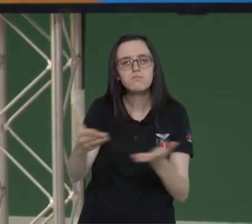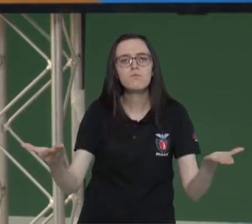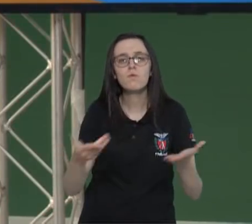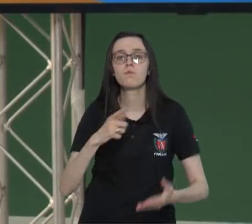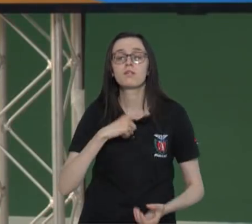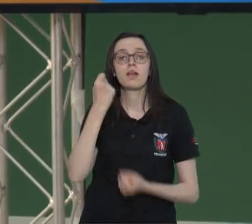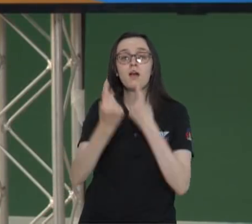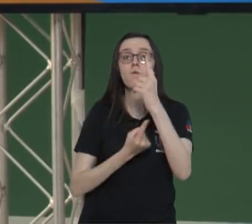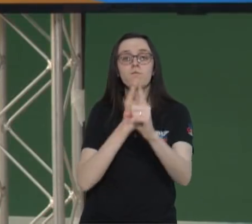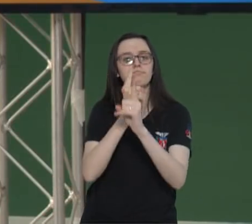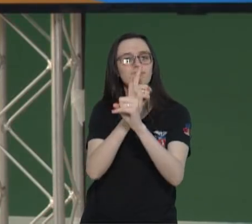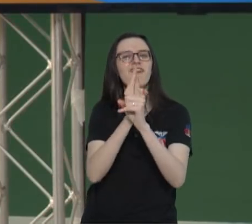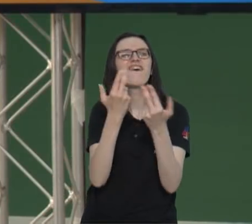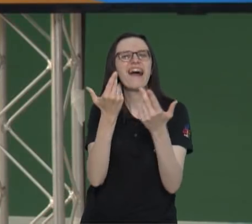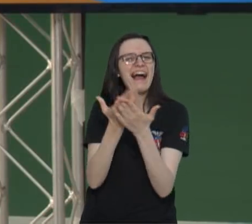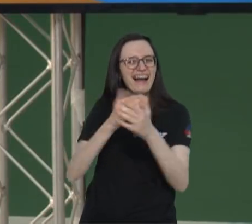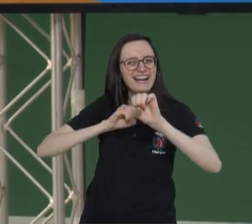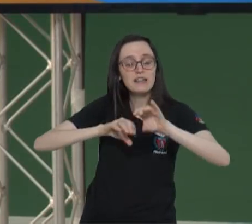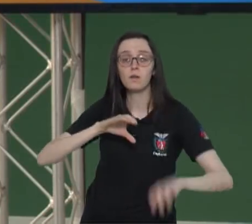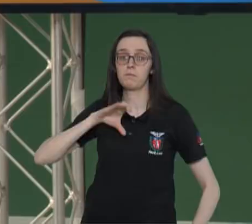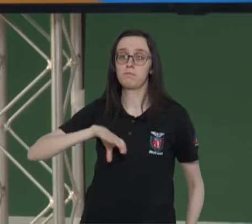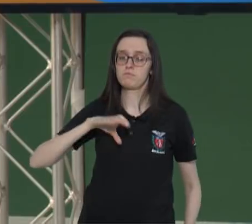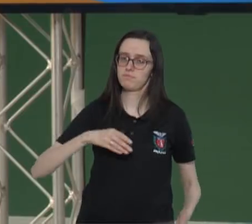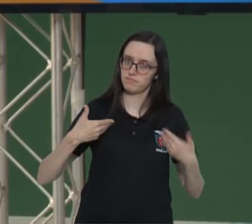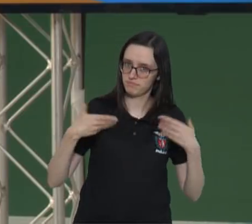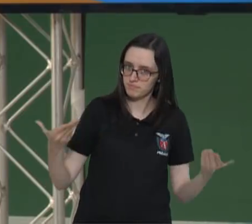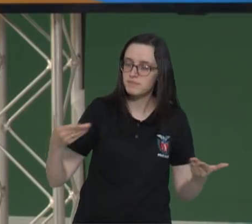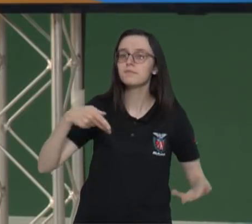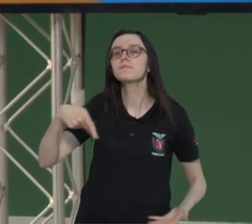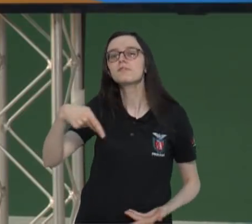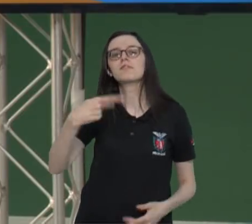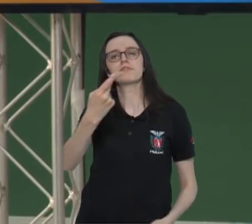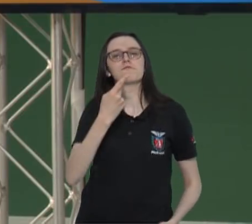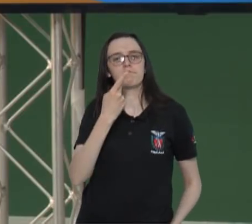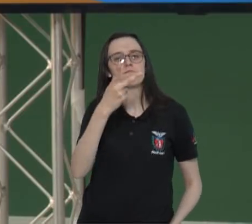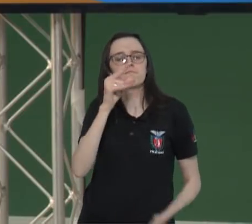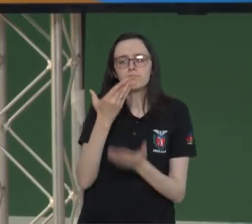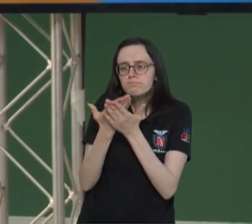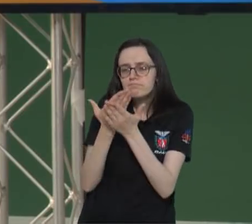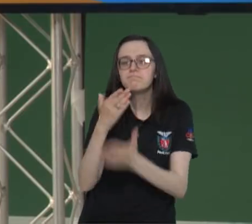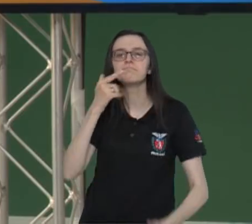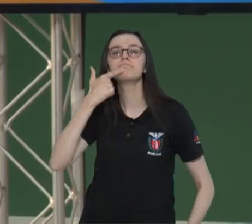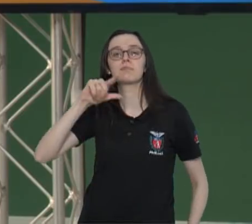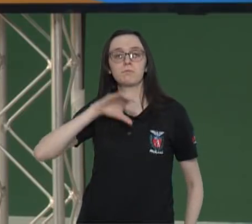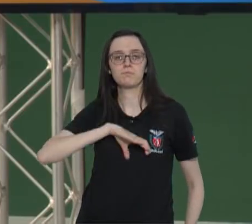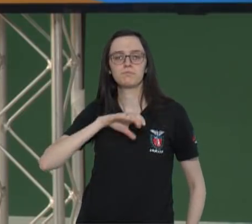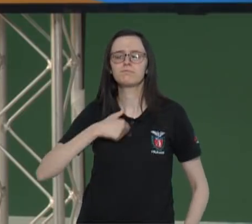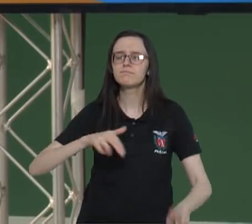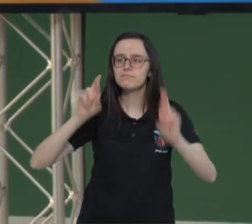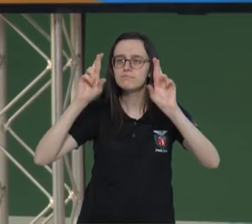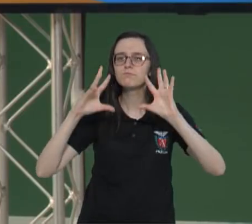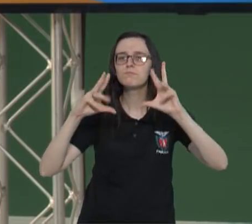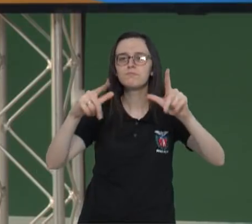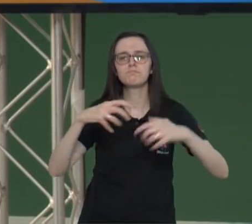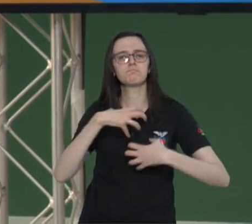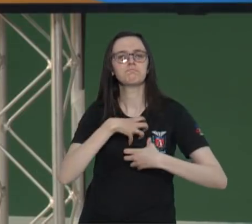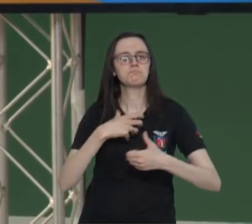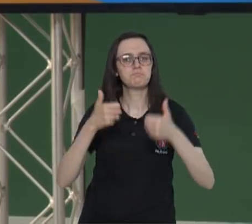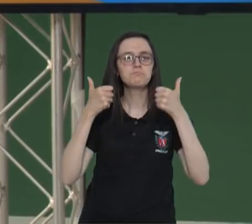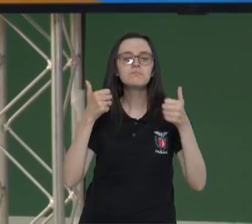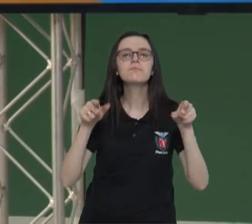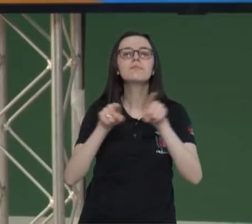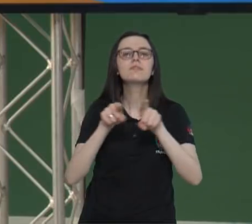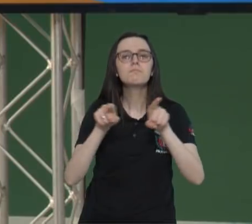alguns encontros de língua portuguesa, né, comigo, ou seja, teremos as próximas aulas aí de língua portuguesa, então espero que todos estejam muito bem